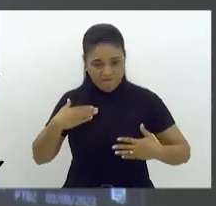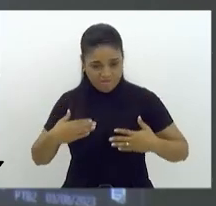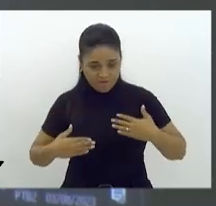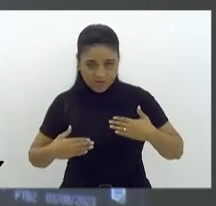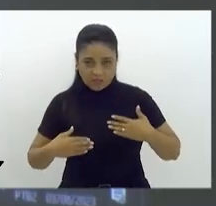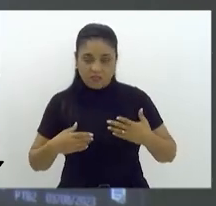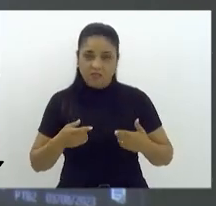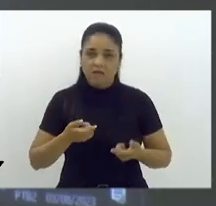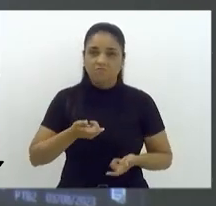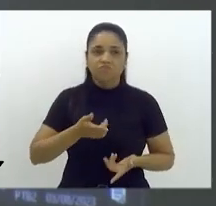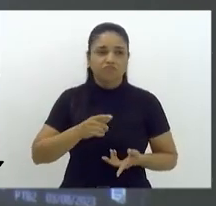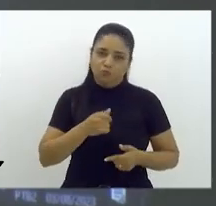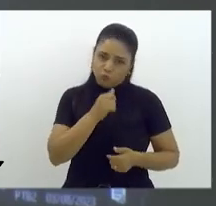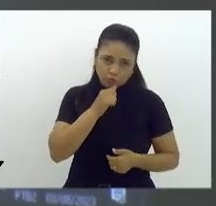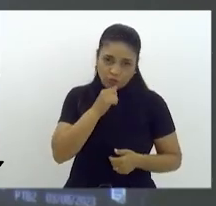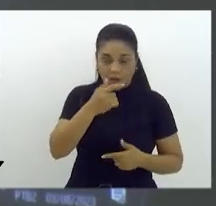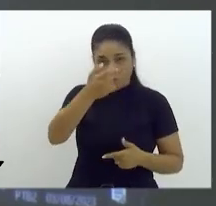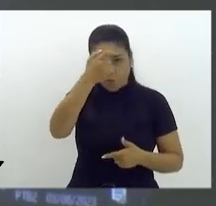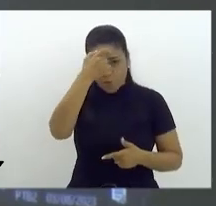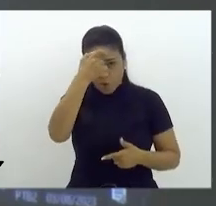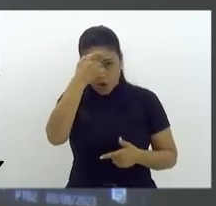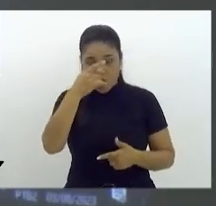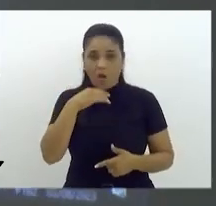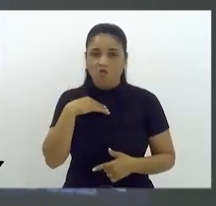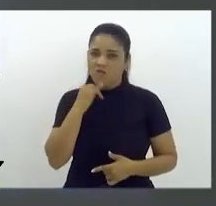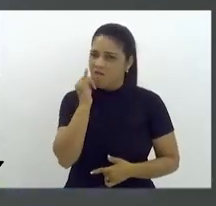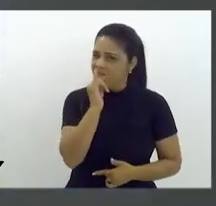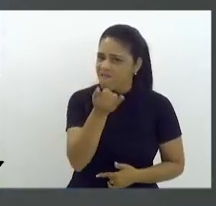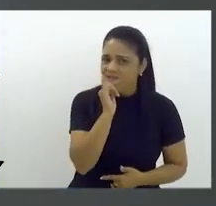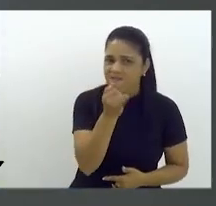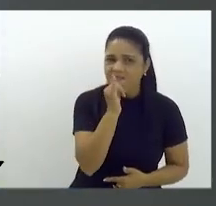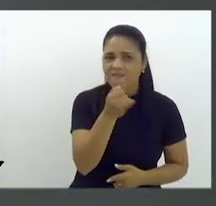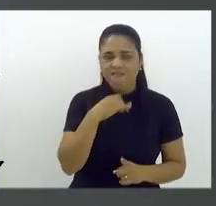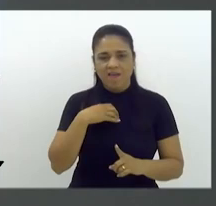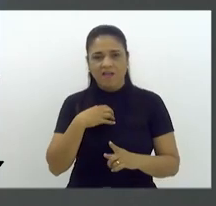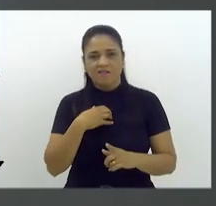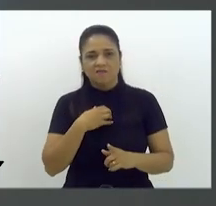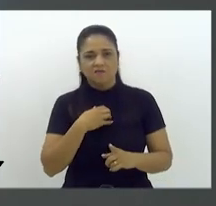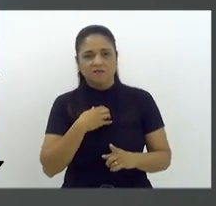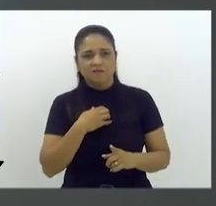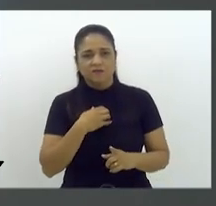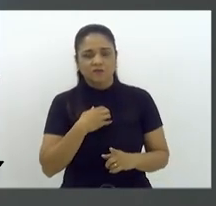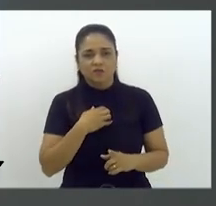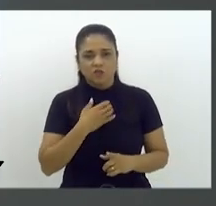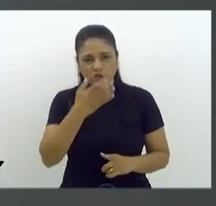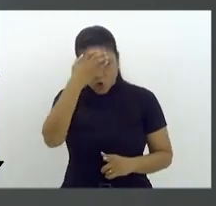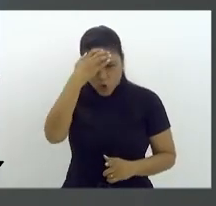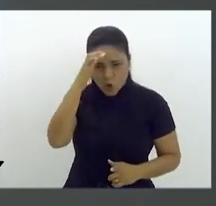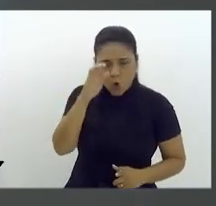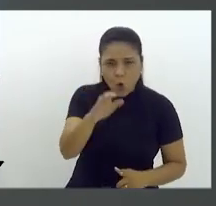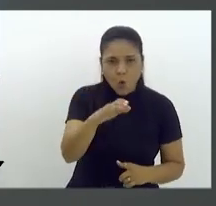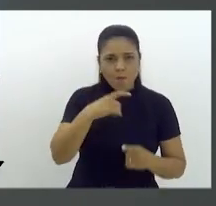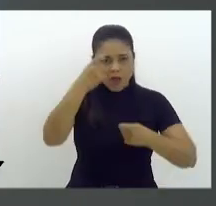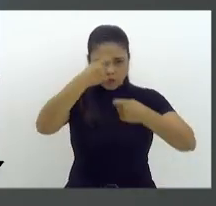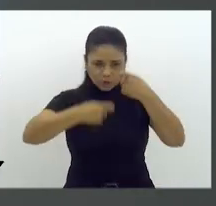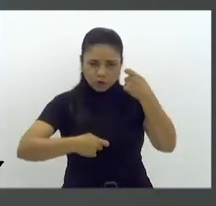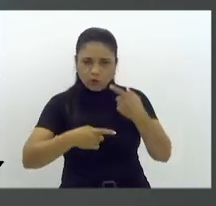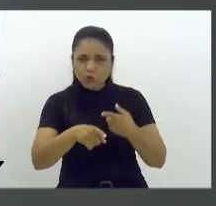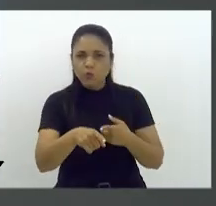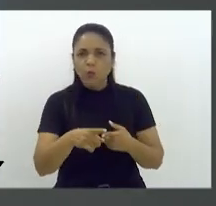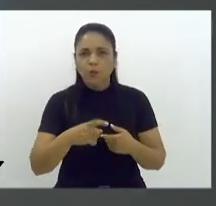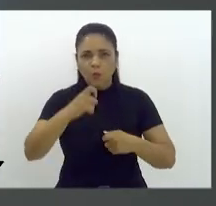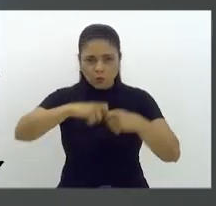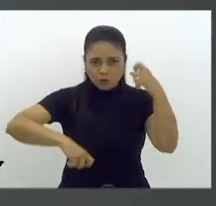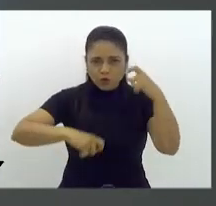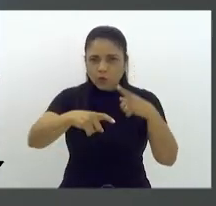moral normalmente injúria difamação calúnia a violência sexual que seria o estupro nós chamamos em